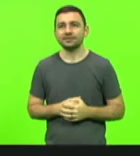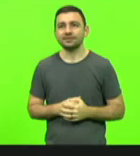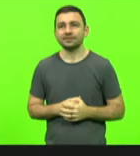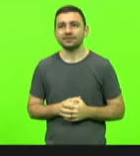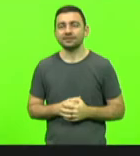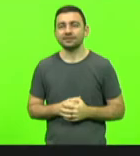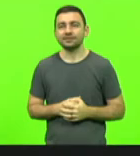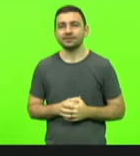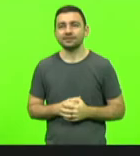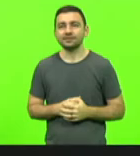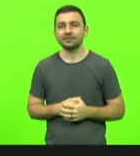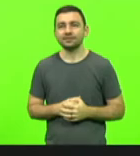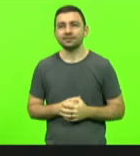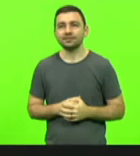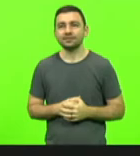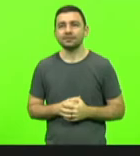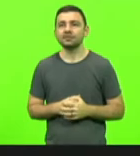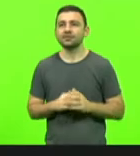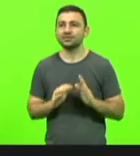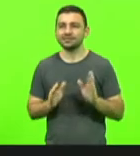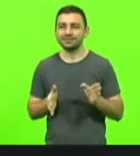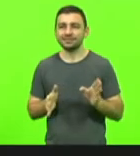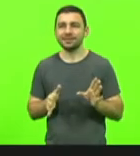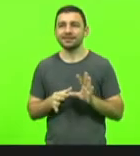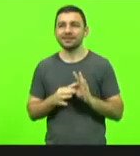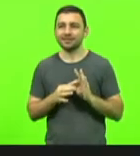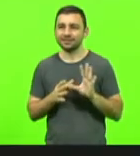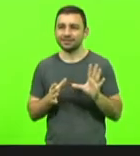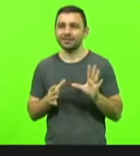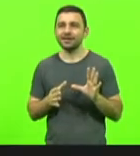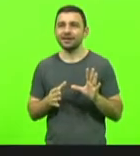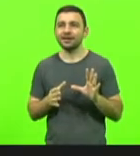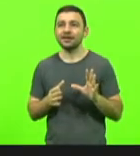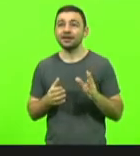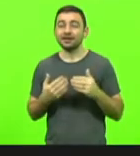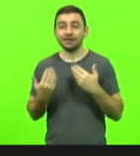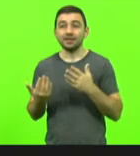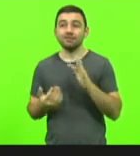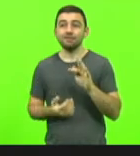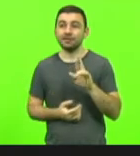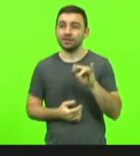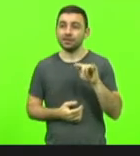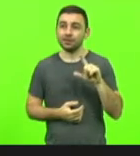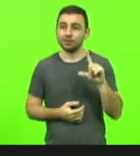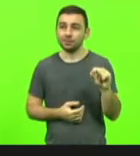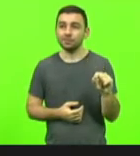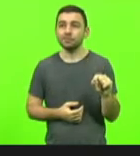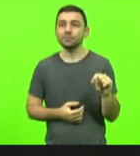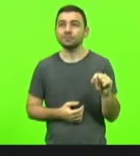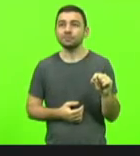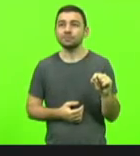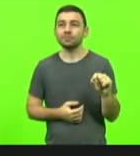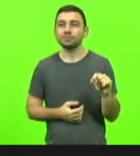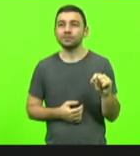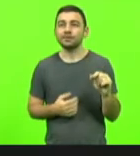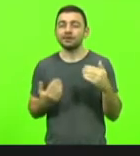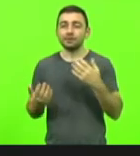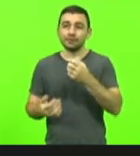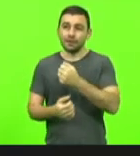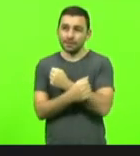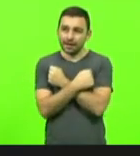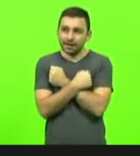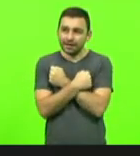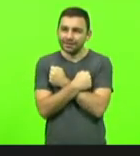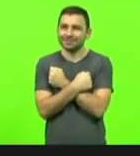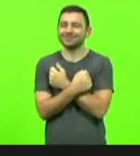não pode, deputado, porque já foi licenciado agora, né? Mas transmito aqui ao deputado Frigo, né, o seu abraço, o